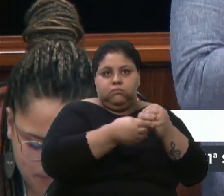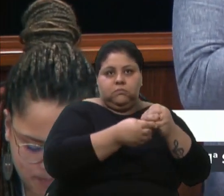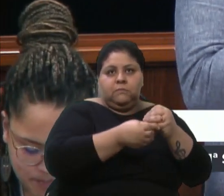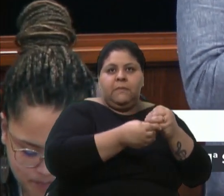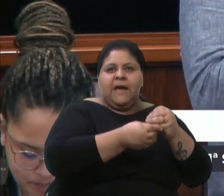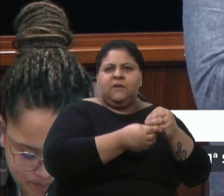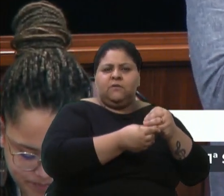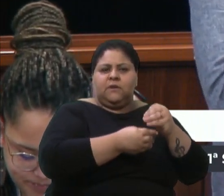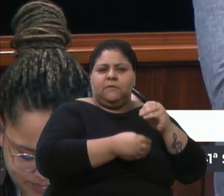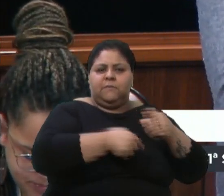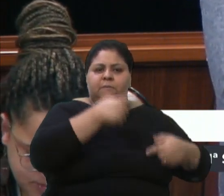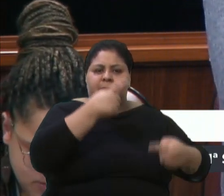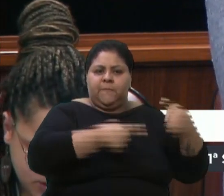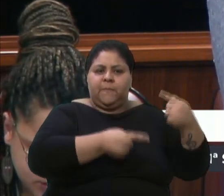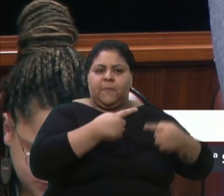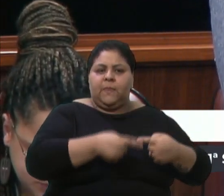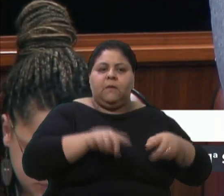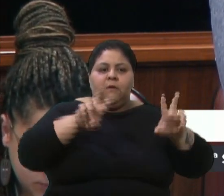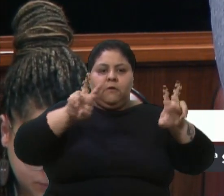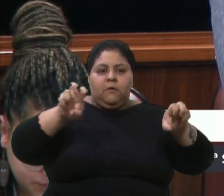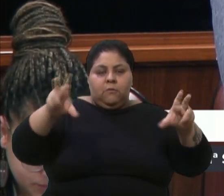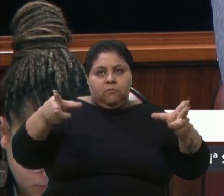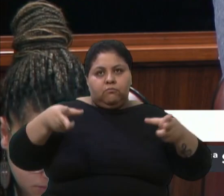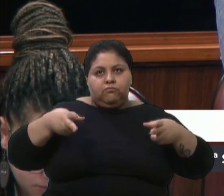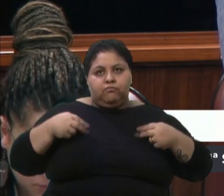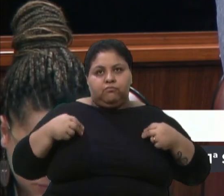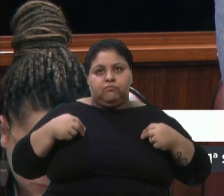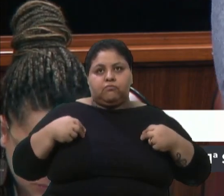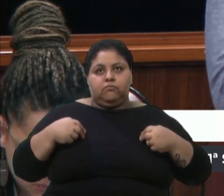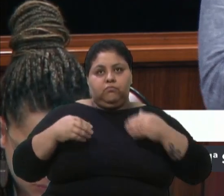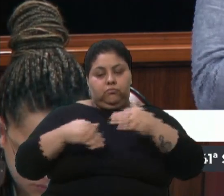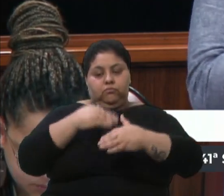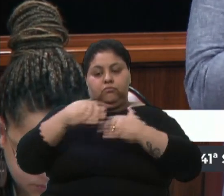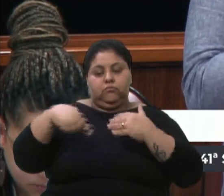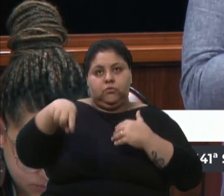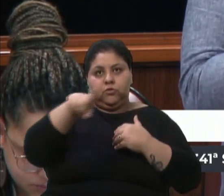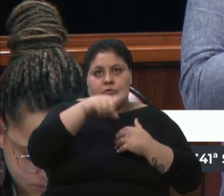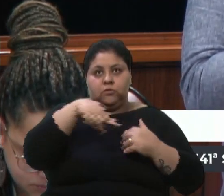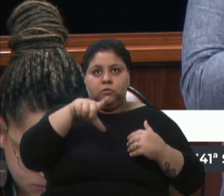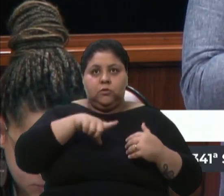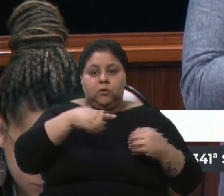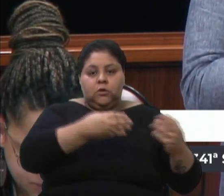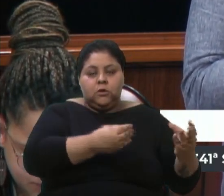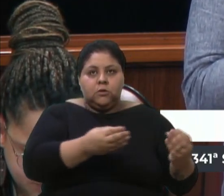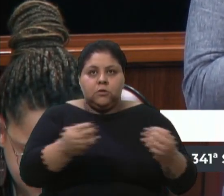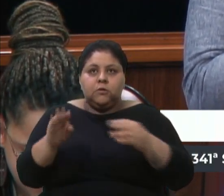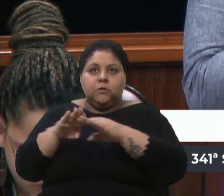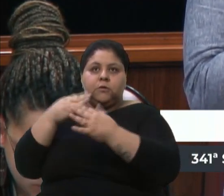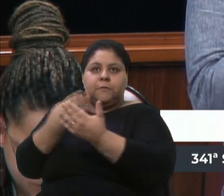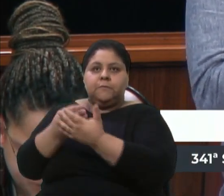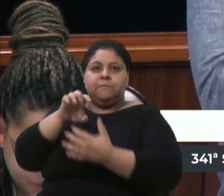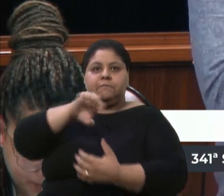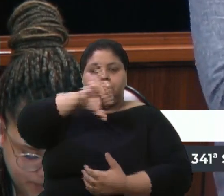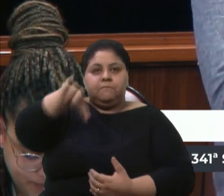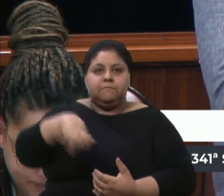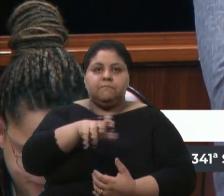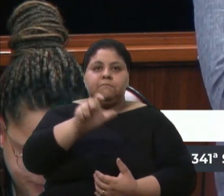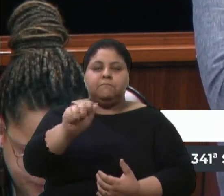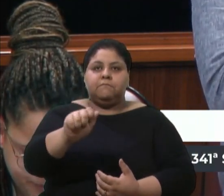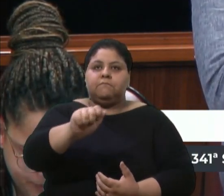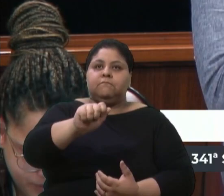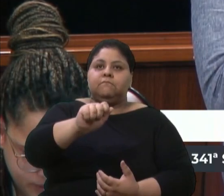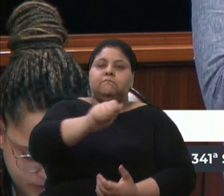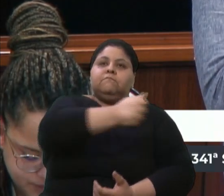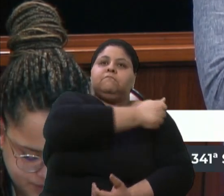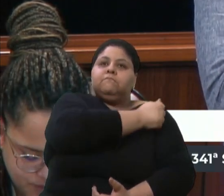Rose, que é colega professora municipal, de quando nós tínhamos muitas escolas com a EJA, de alunos